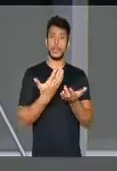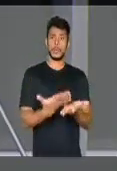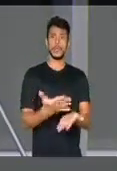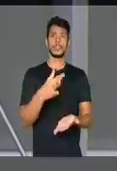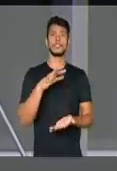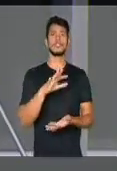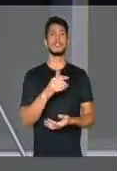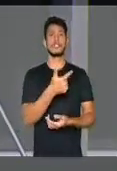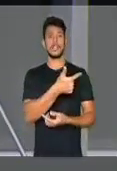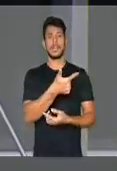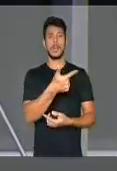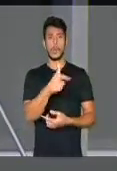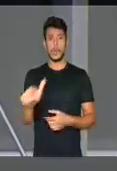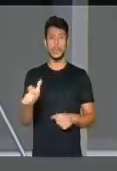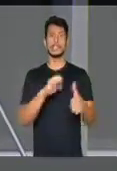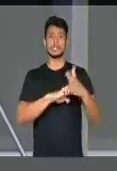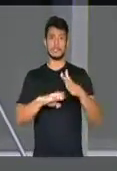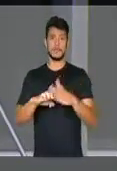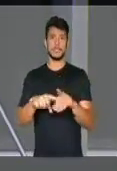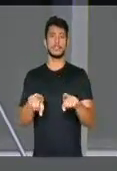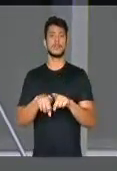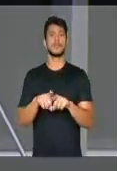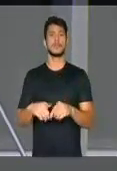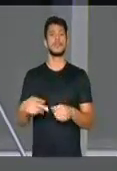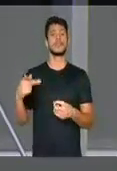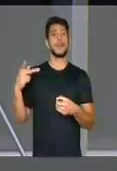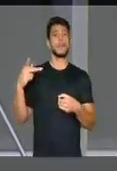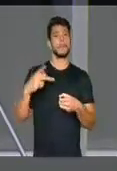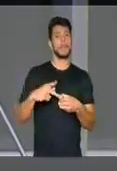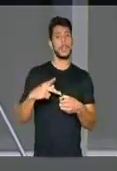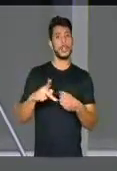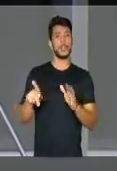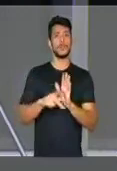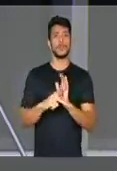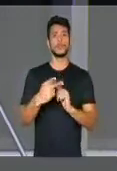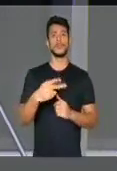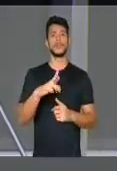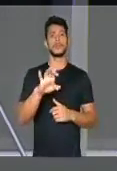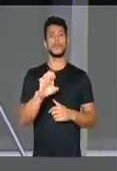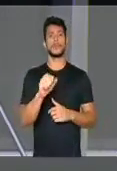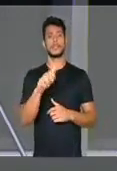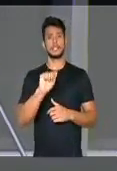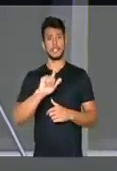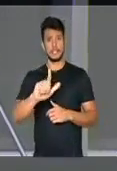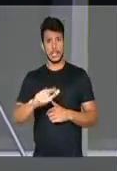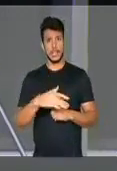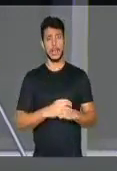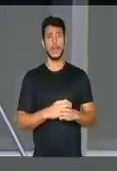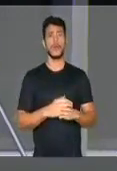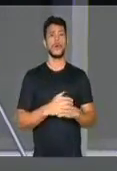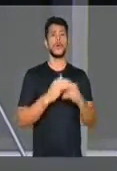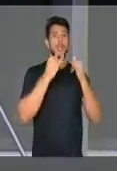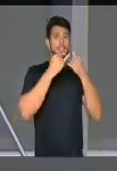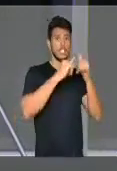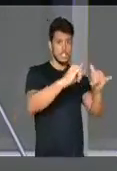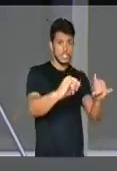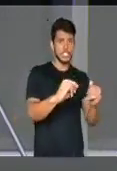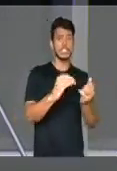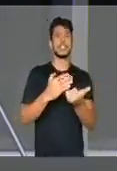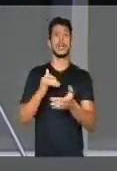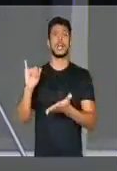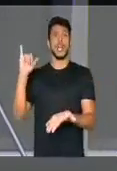teles. O petróleo do pré-sal, estatais de energia, aeroportos, terras para mineração